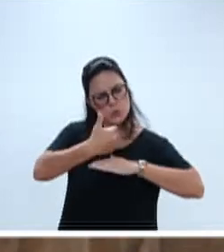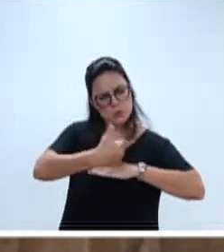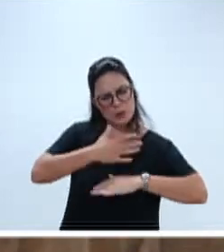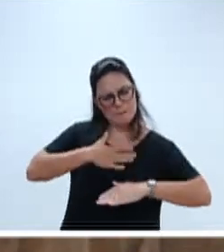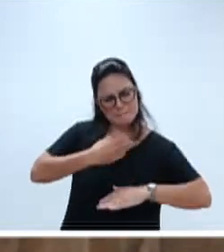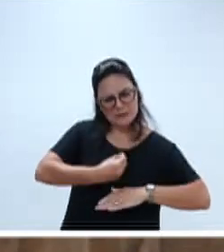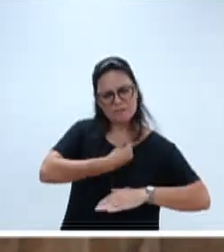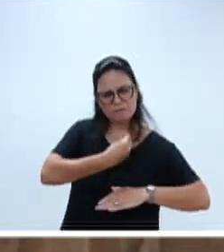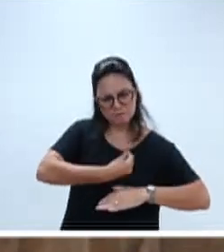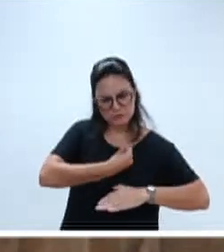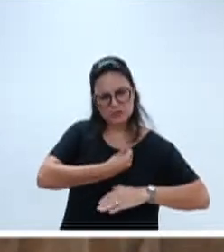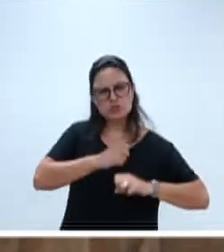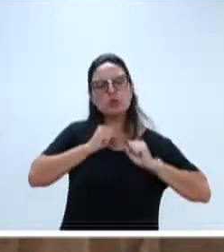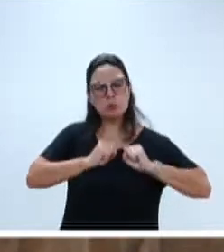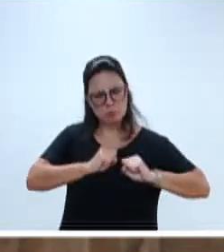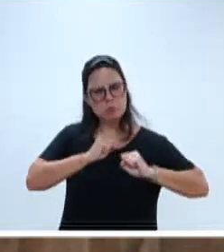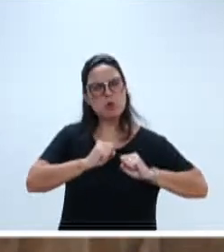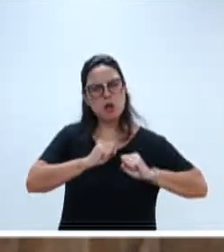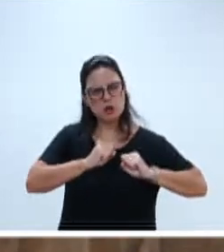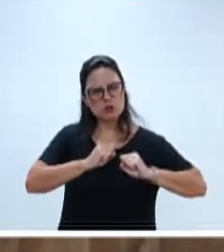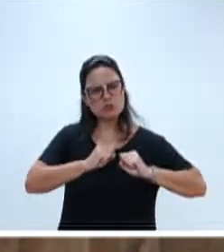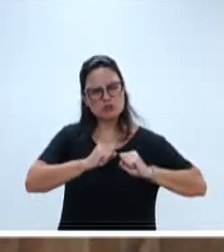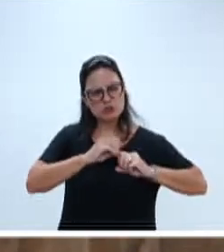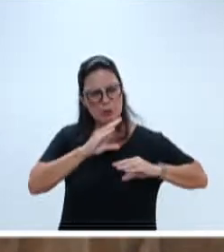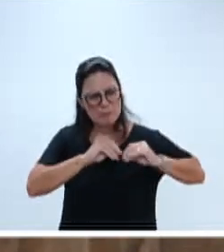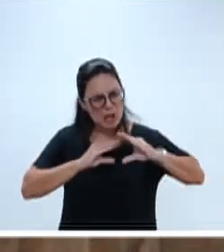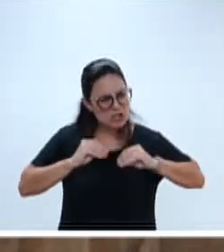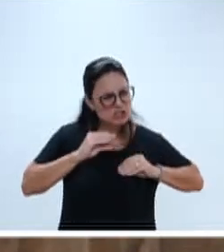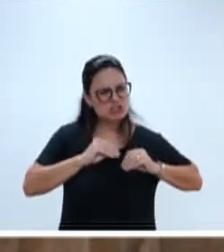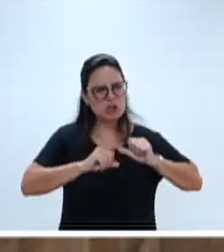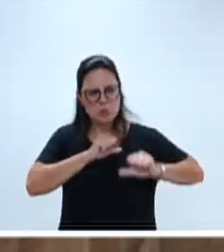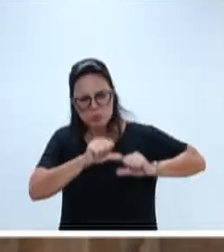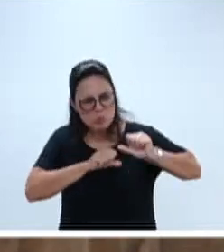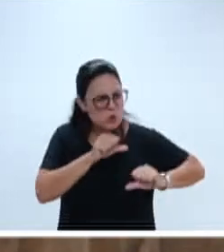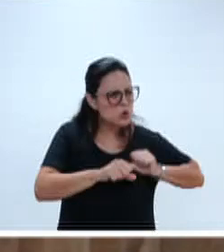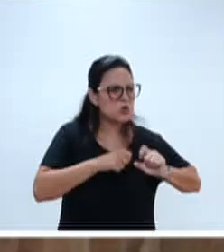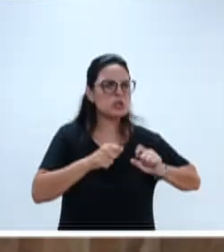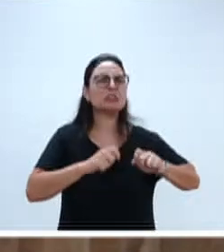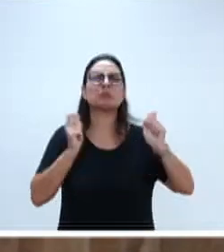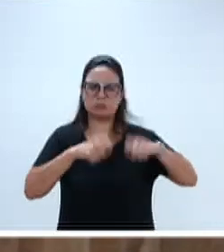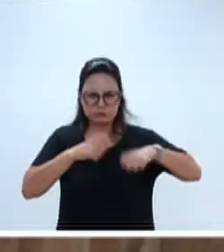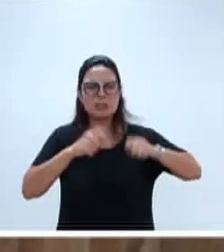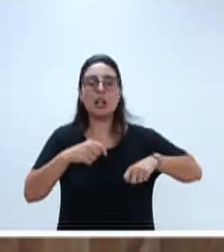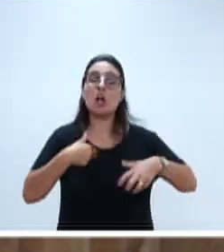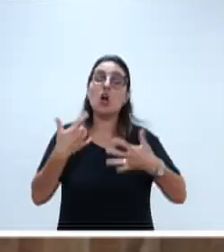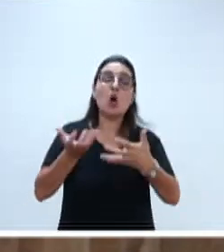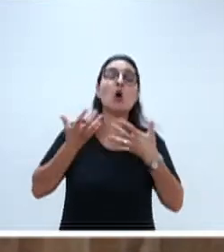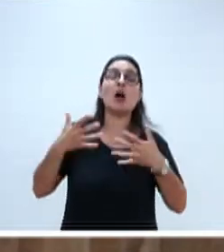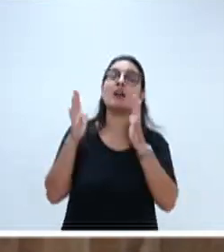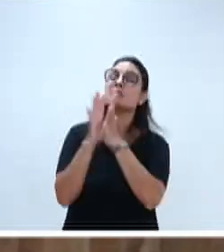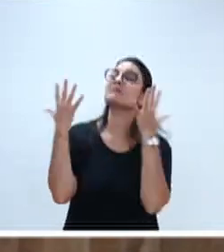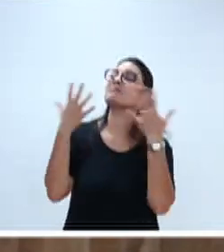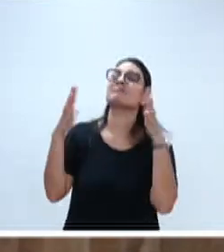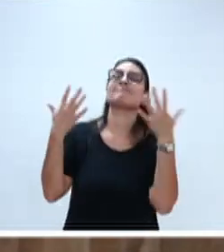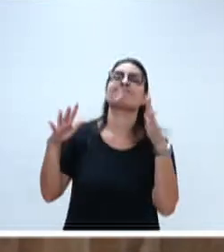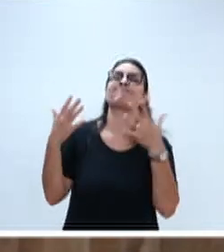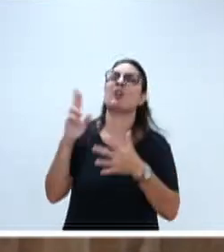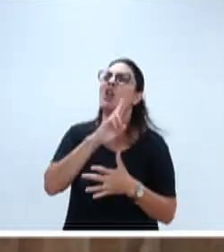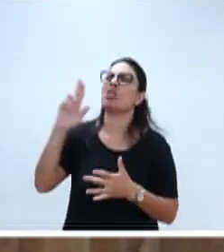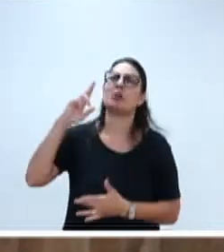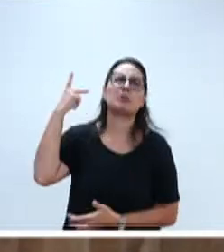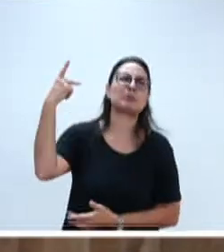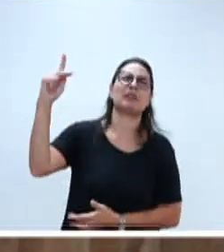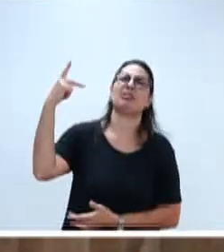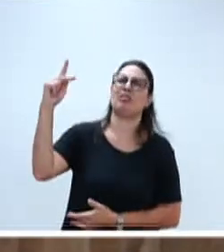preciso de ti, eu quero celebrar o teu nome, em nome de Jesus. Eu vou orar por